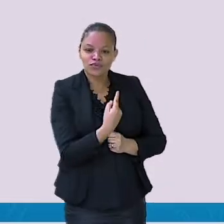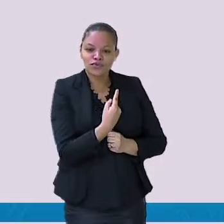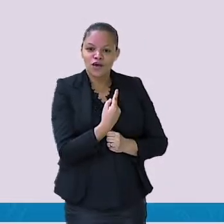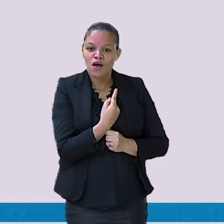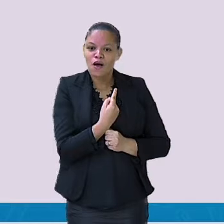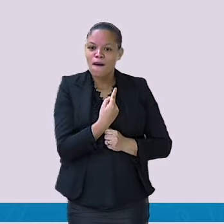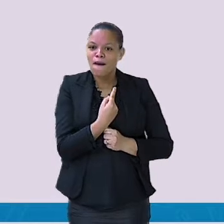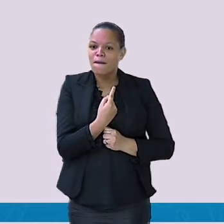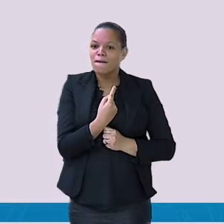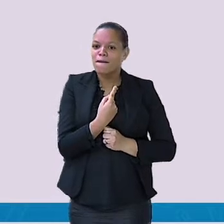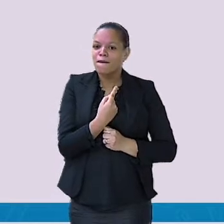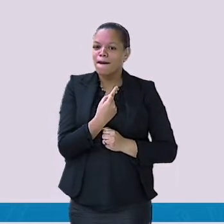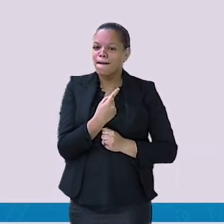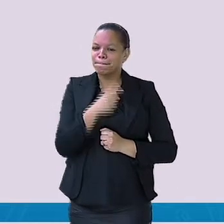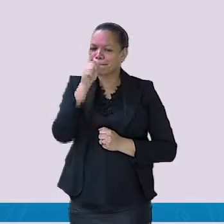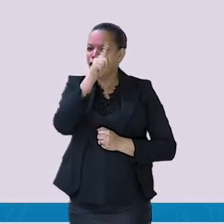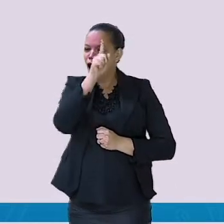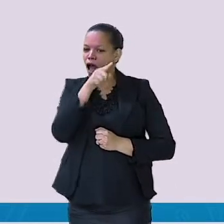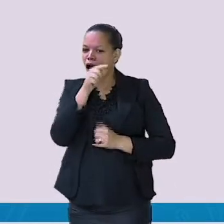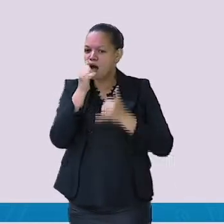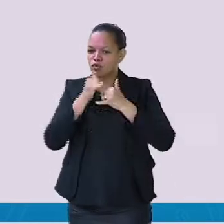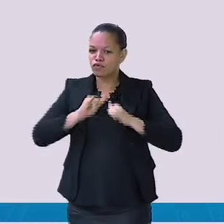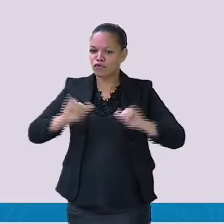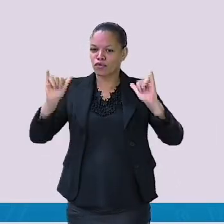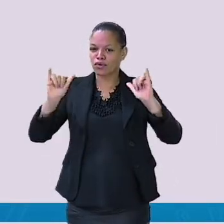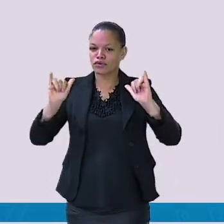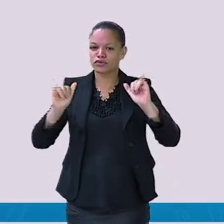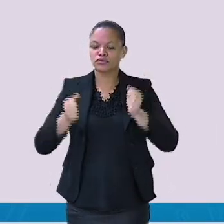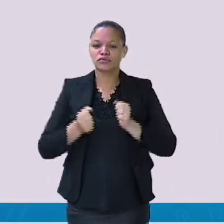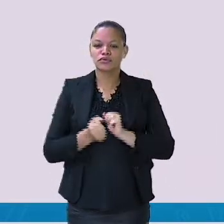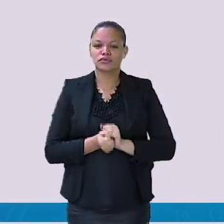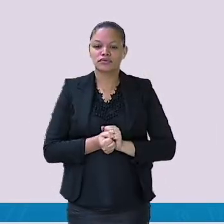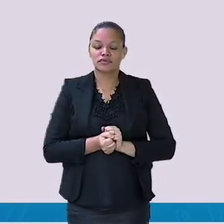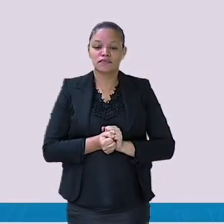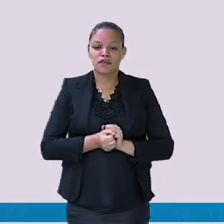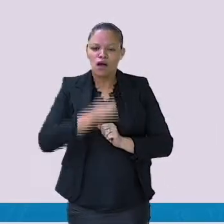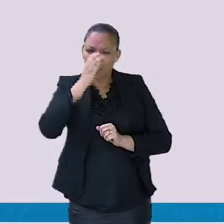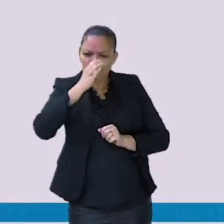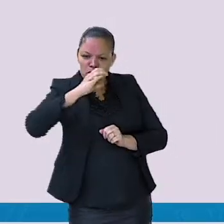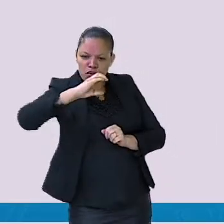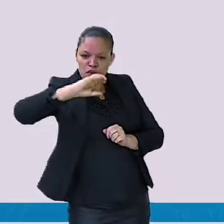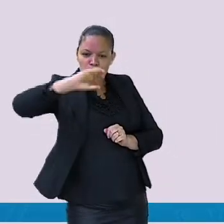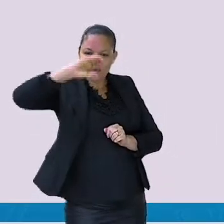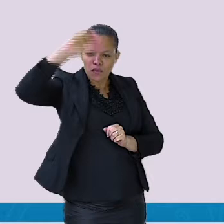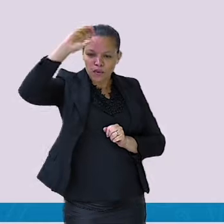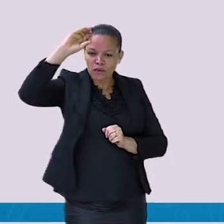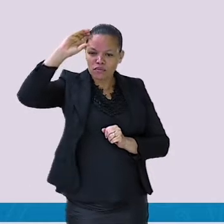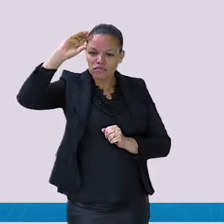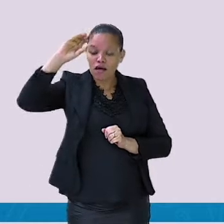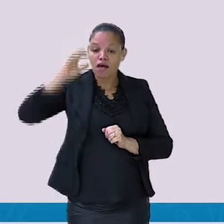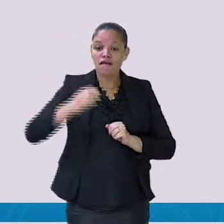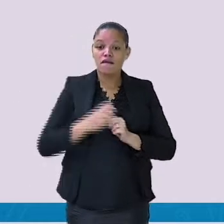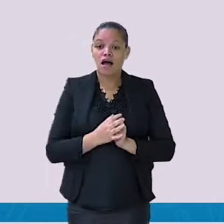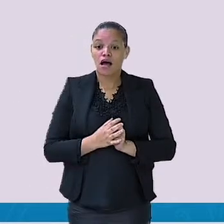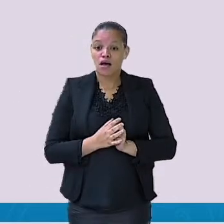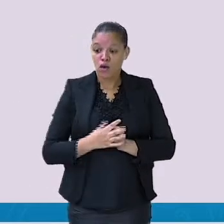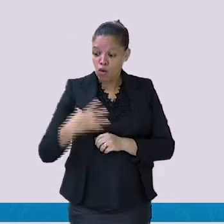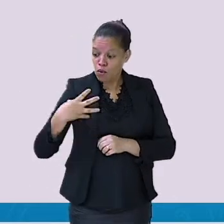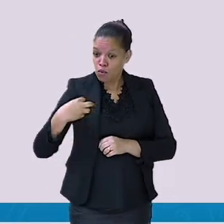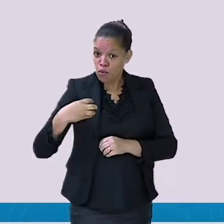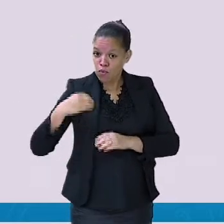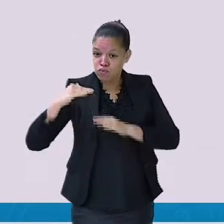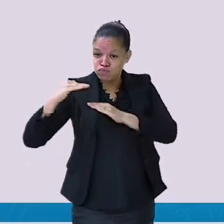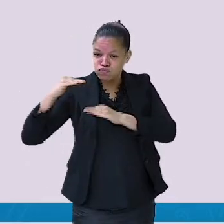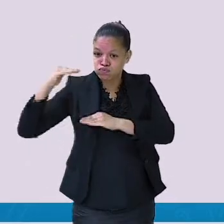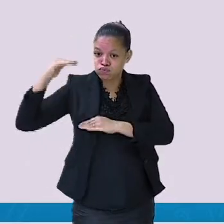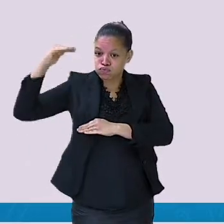informações mais importantes deste texto. Os elefantes são os maiores mamíferos terrestres